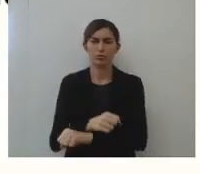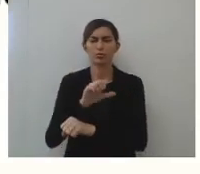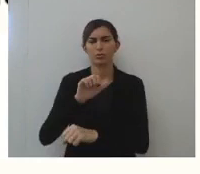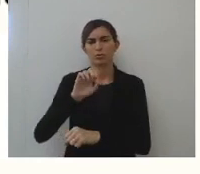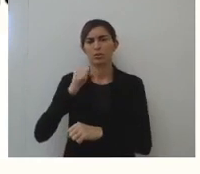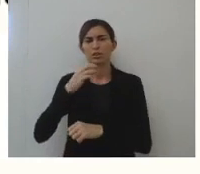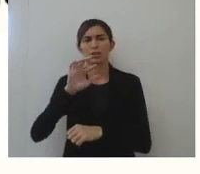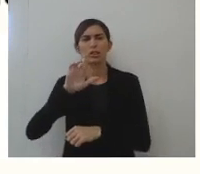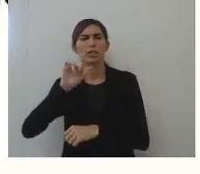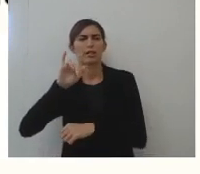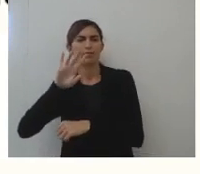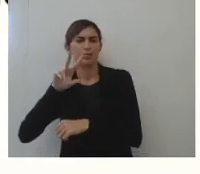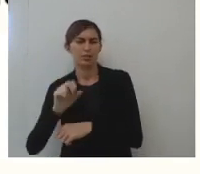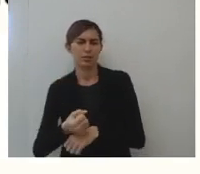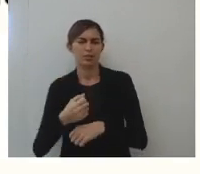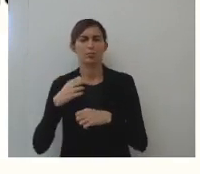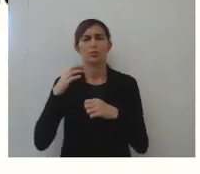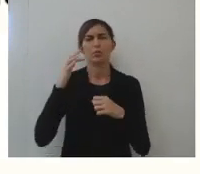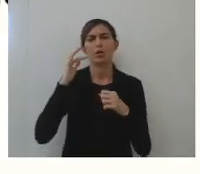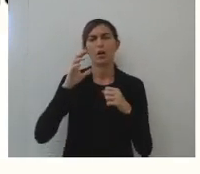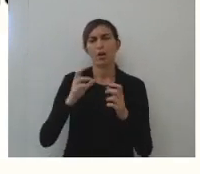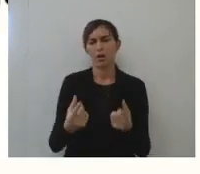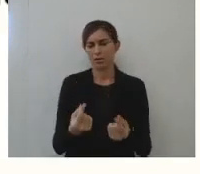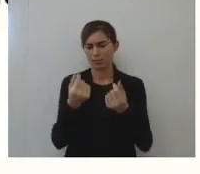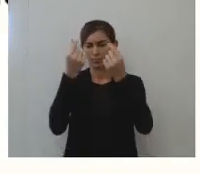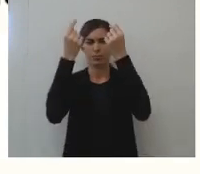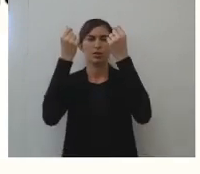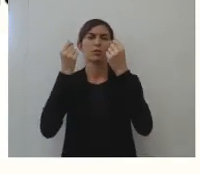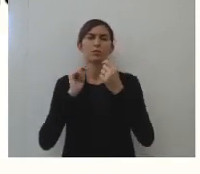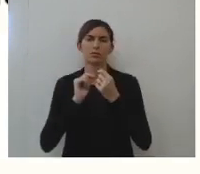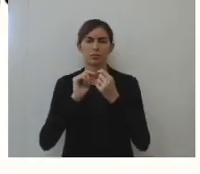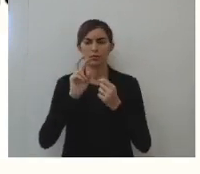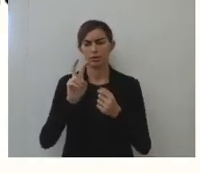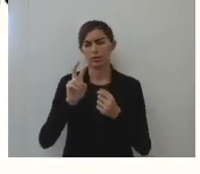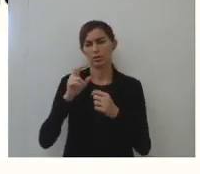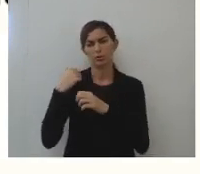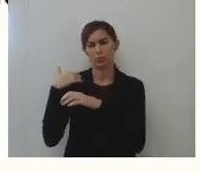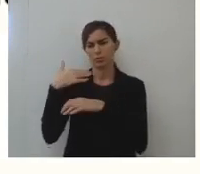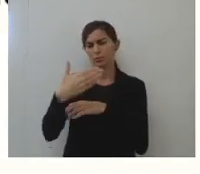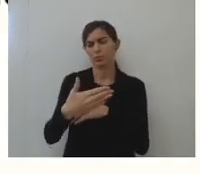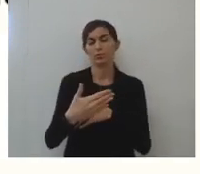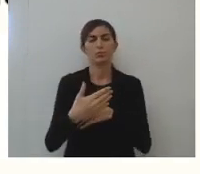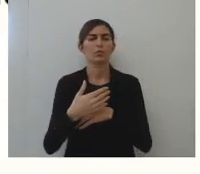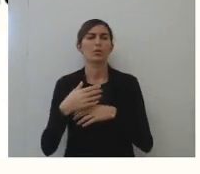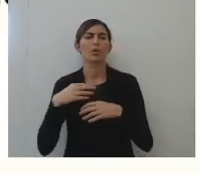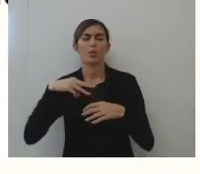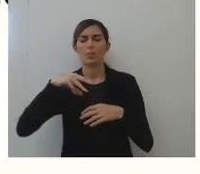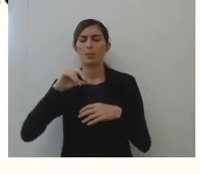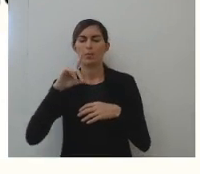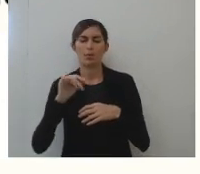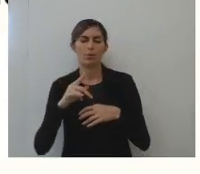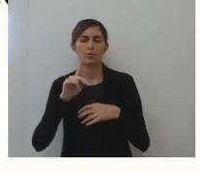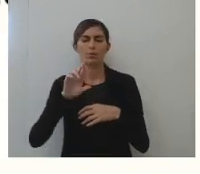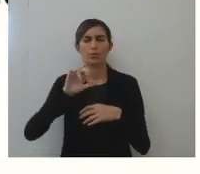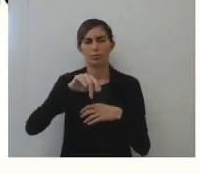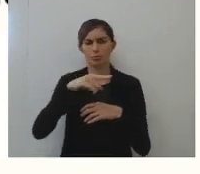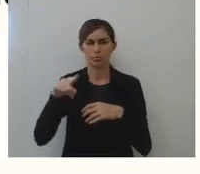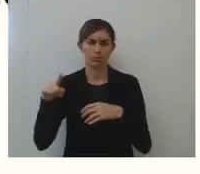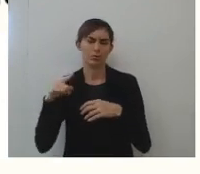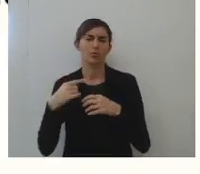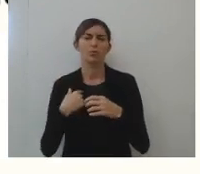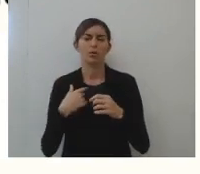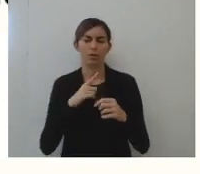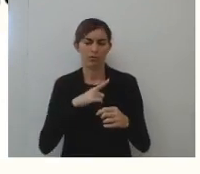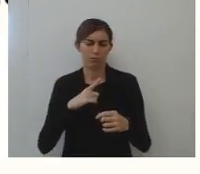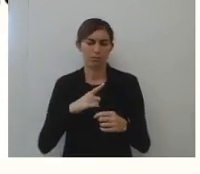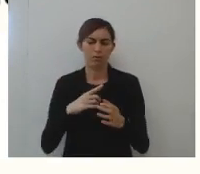escravismo, feudalismo e pelo capitalismo mal ultrapassava 5 milênios. Então posso dizer que o modo de produção primitivo ele